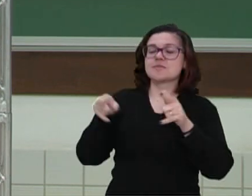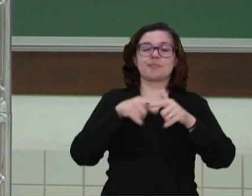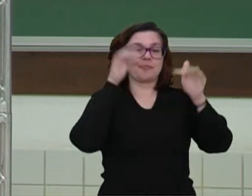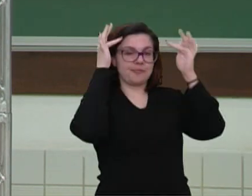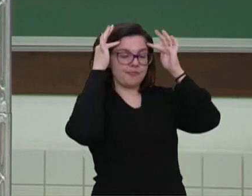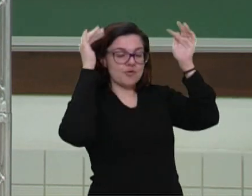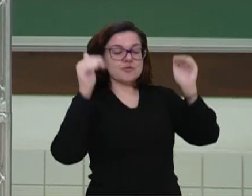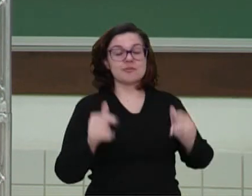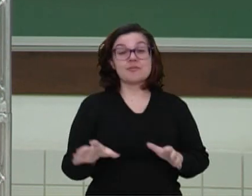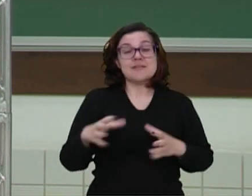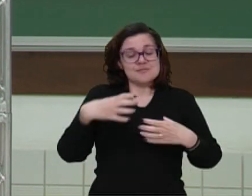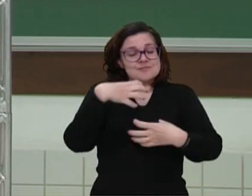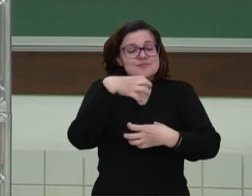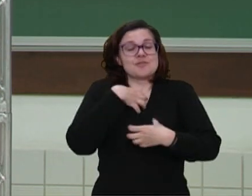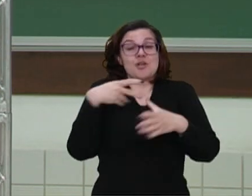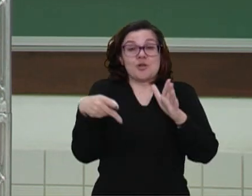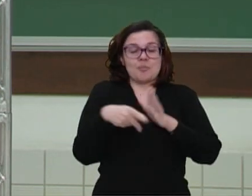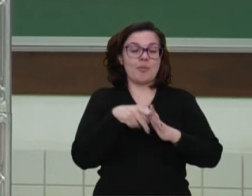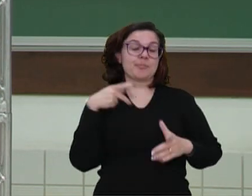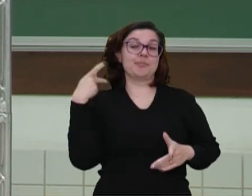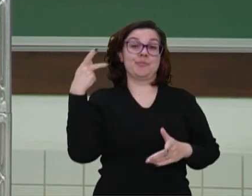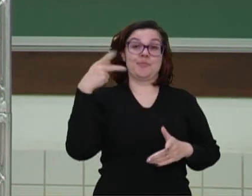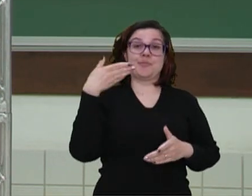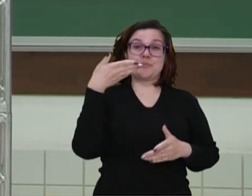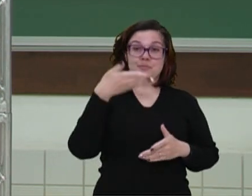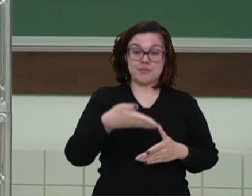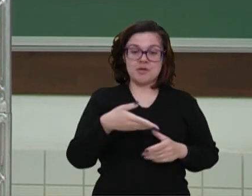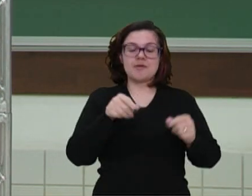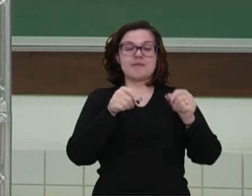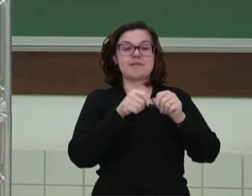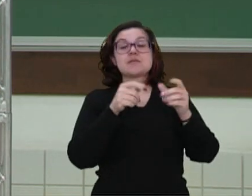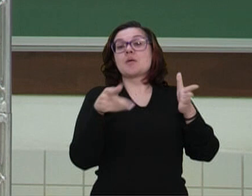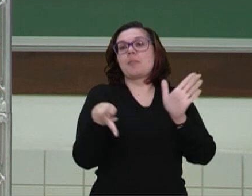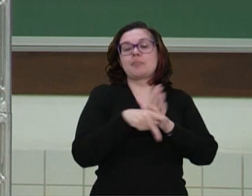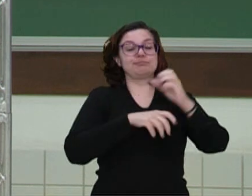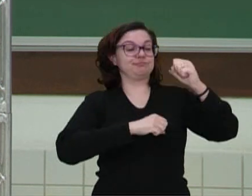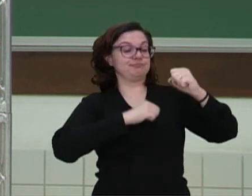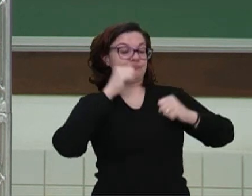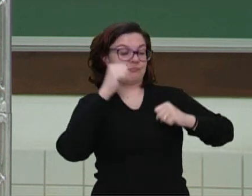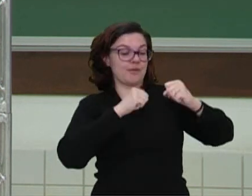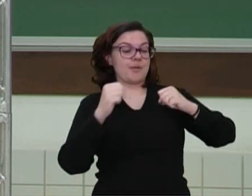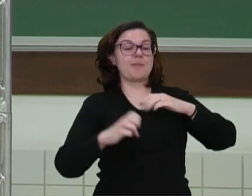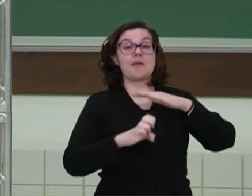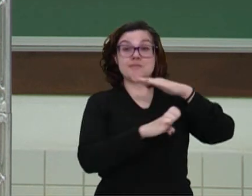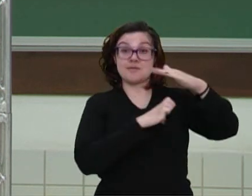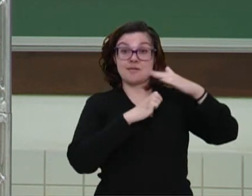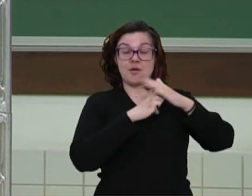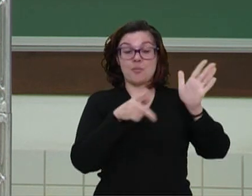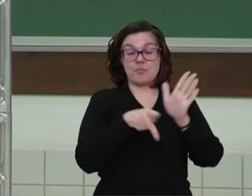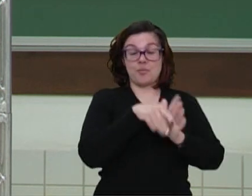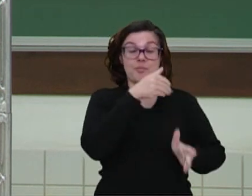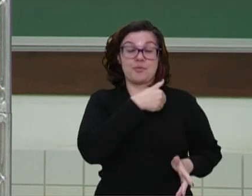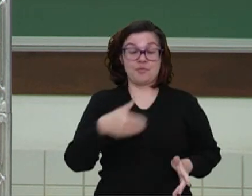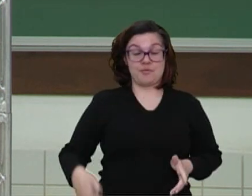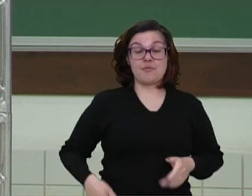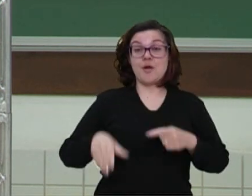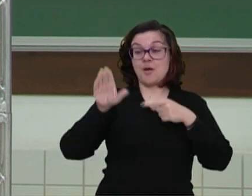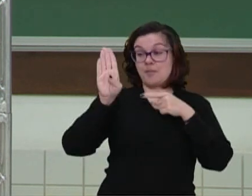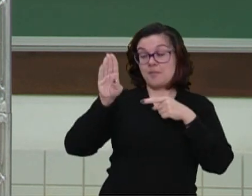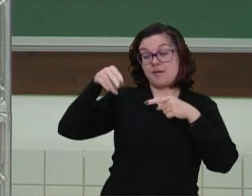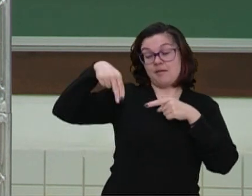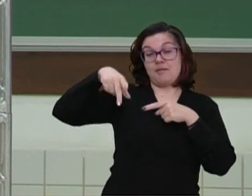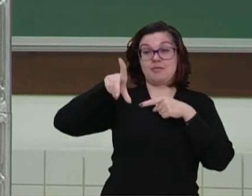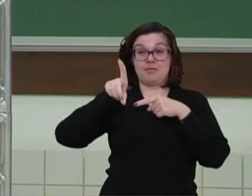essa ideologia, essa maneira de fazer política, a criação de estatais importantes como o BNDE, o Banco Nacional de